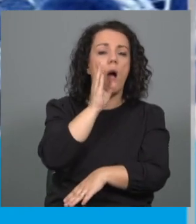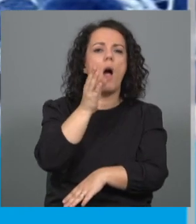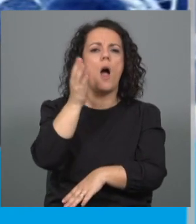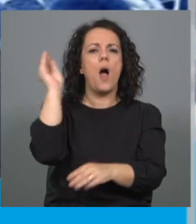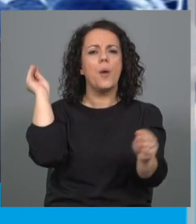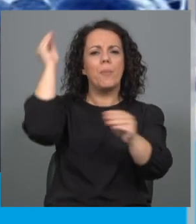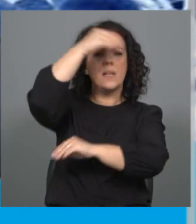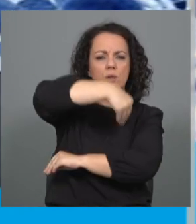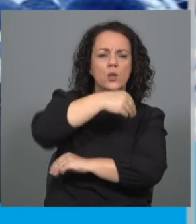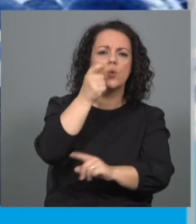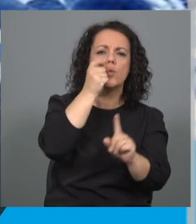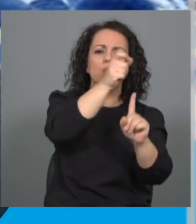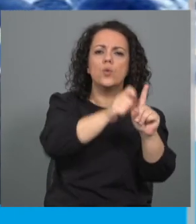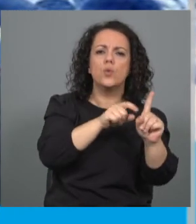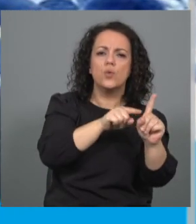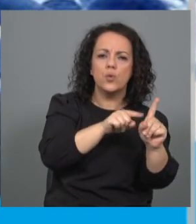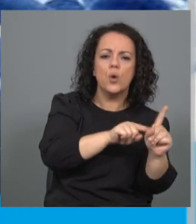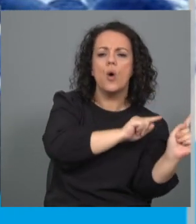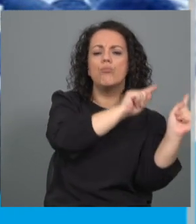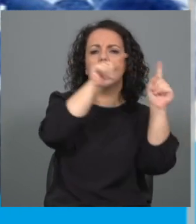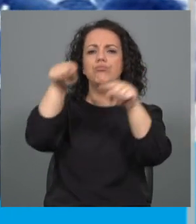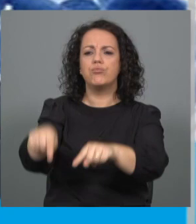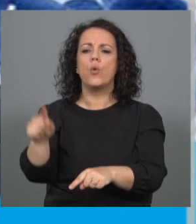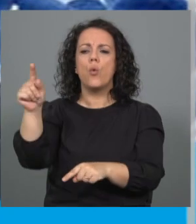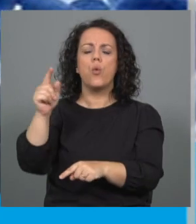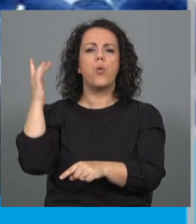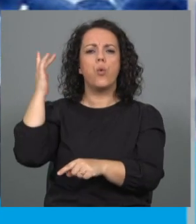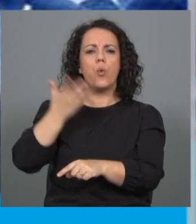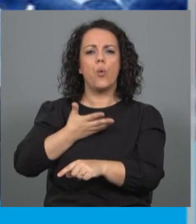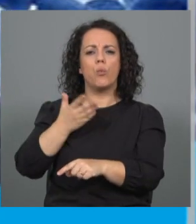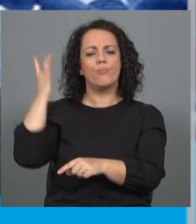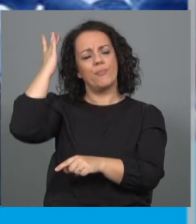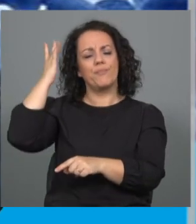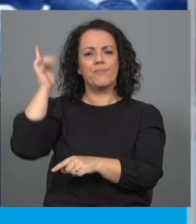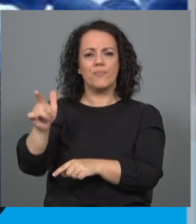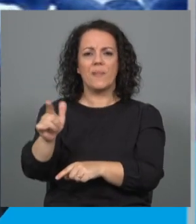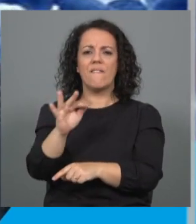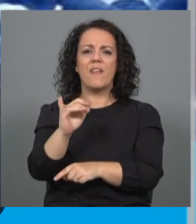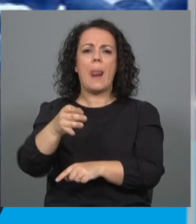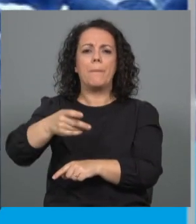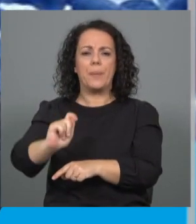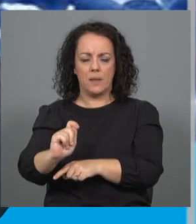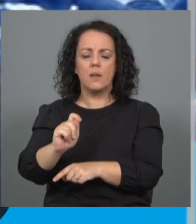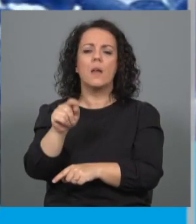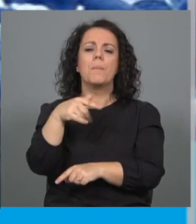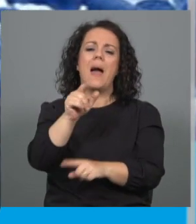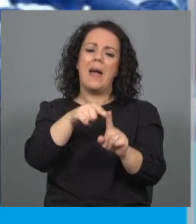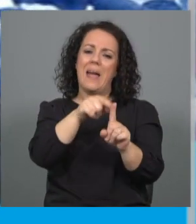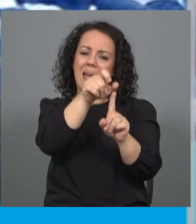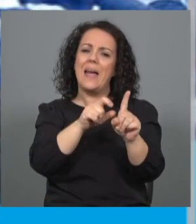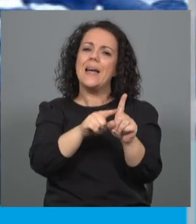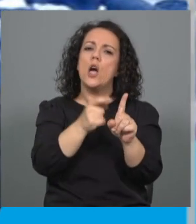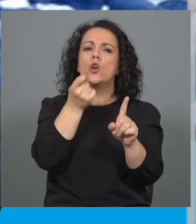que tinha vindo de Jerusalém e que é batizado pelo diácono Filipe. Porém, esse era um prosélito, portanto, um simpatizante do